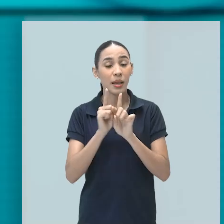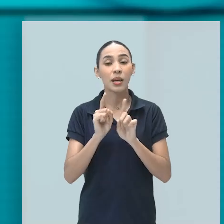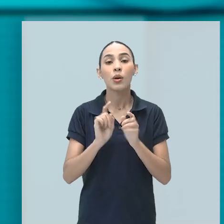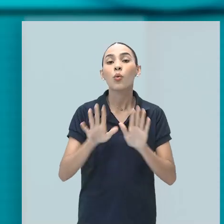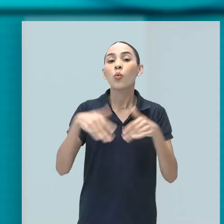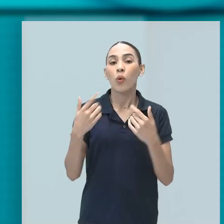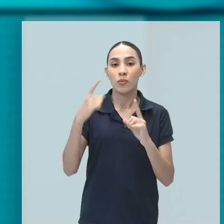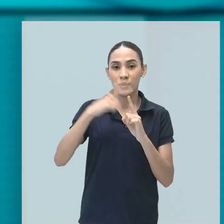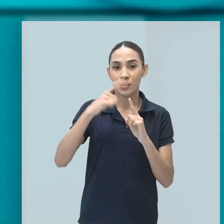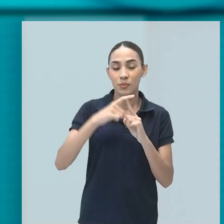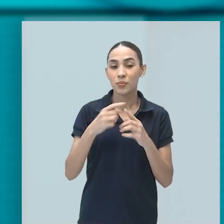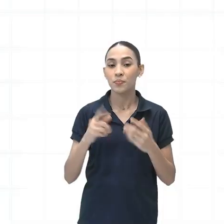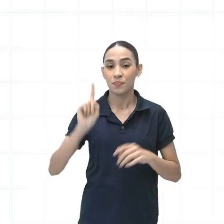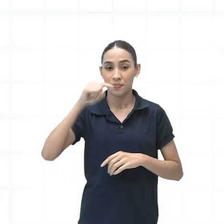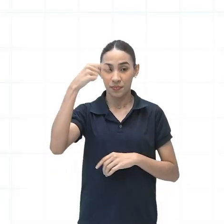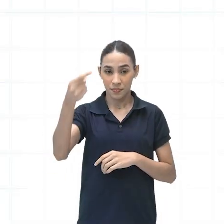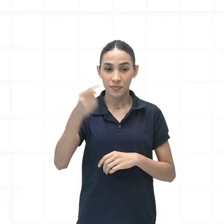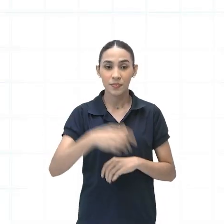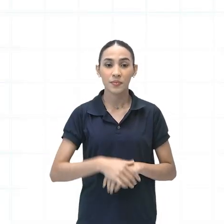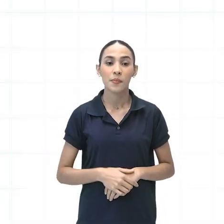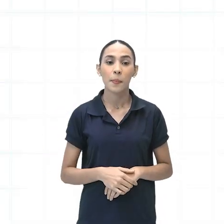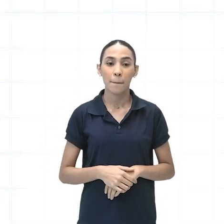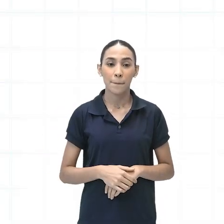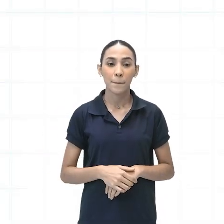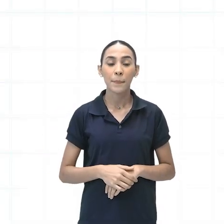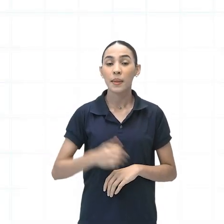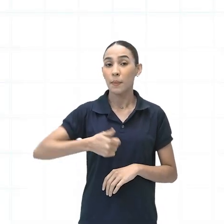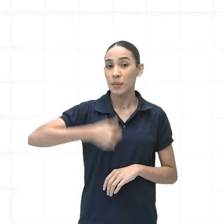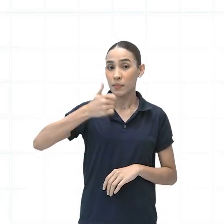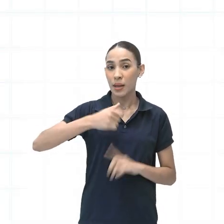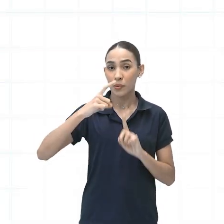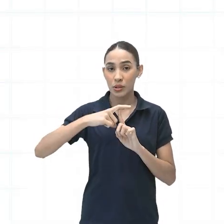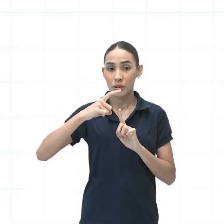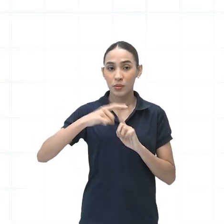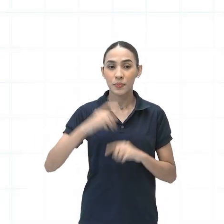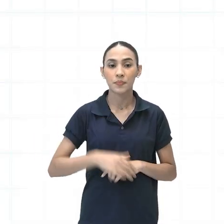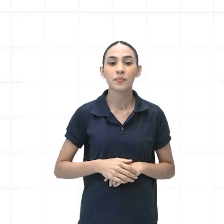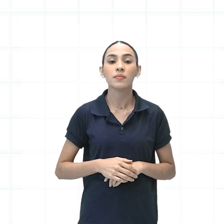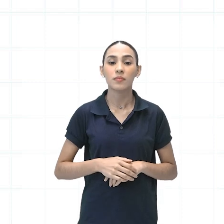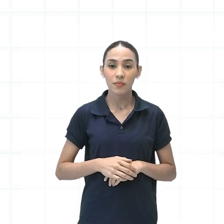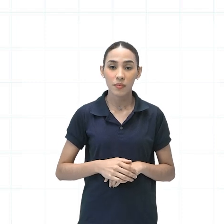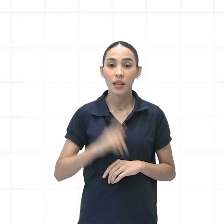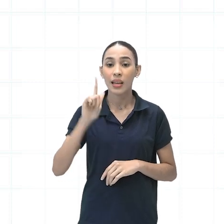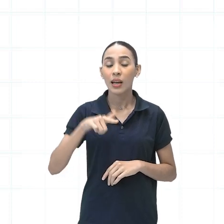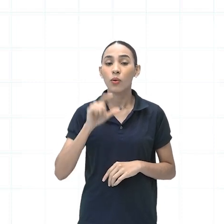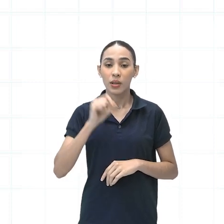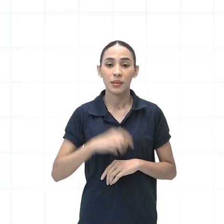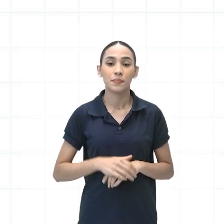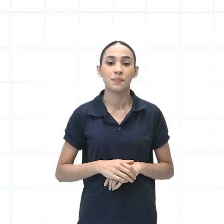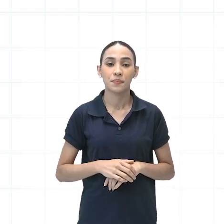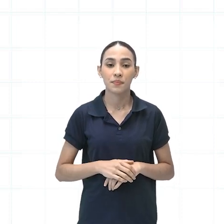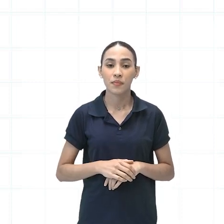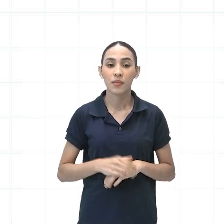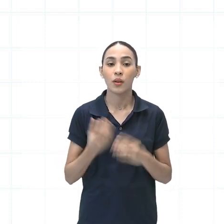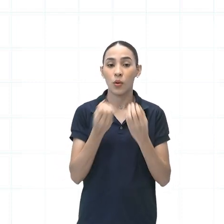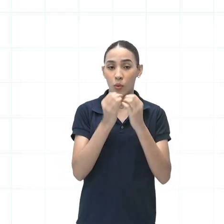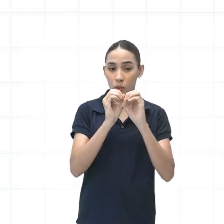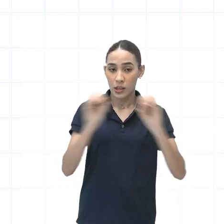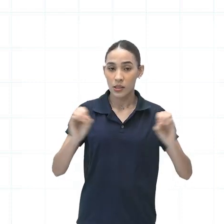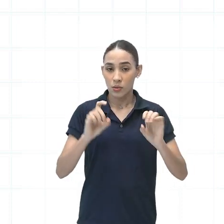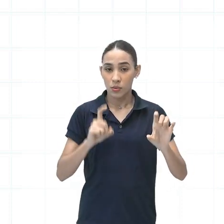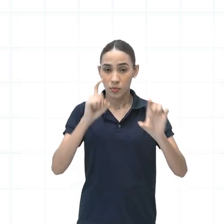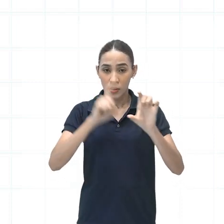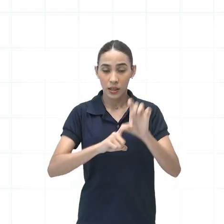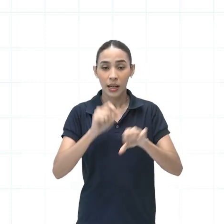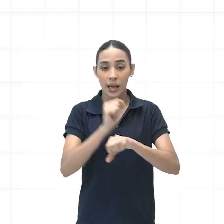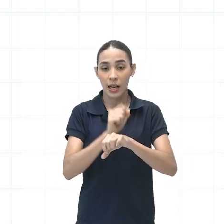ok? Então, vamos avançar, olhem só. Primeiro tipo, justamente será aí a oração